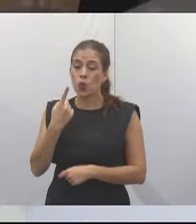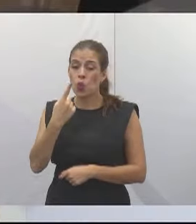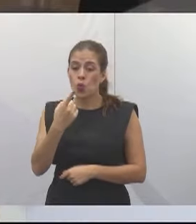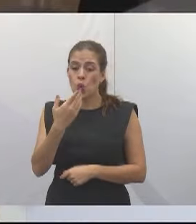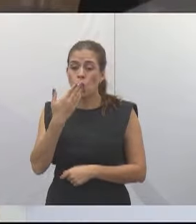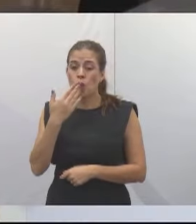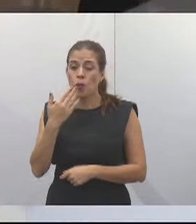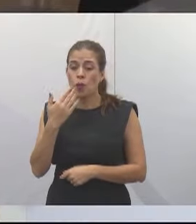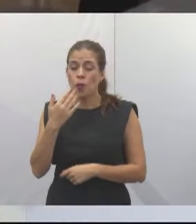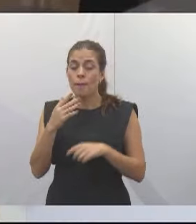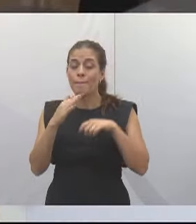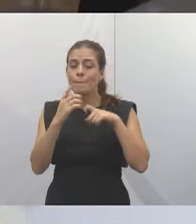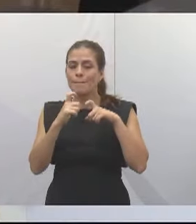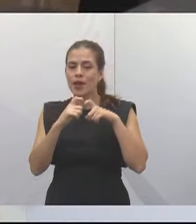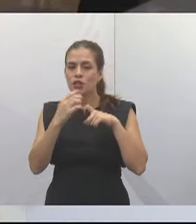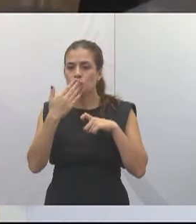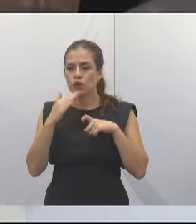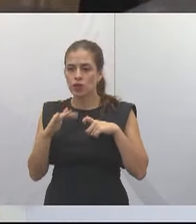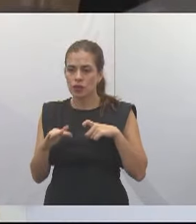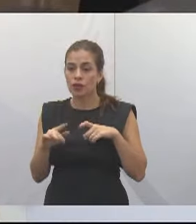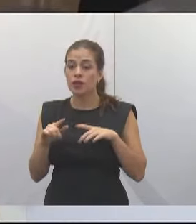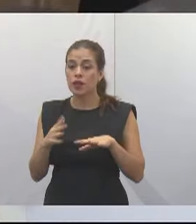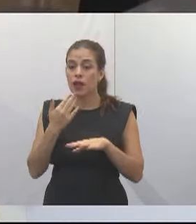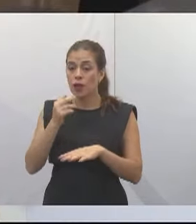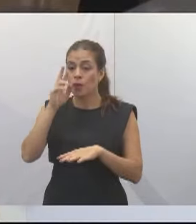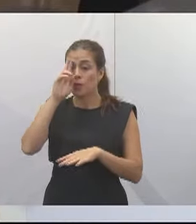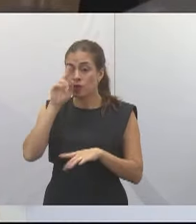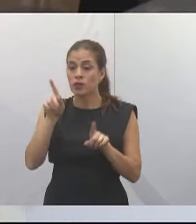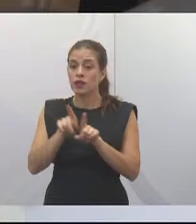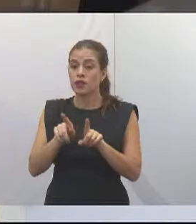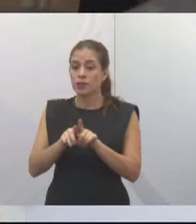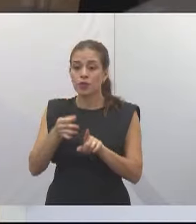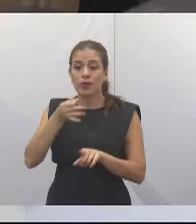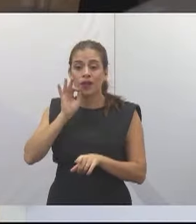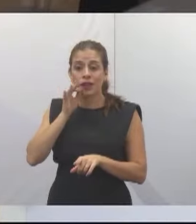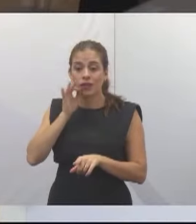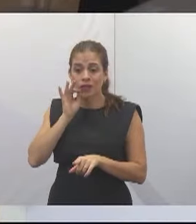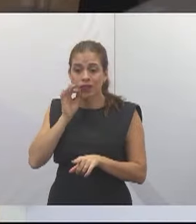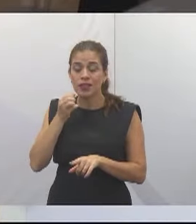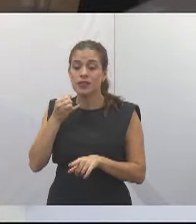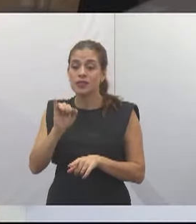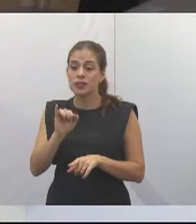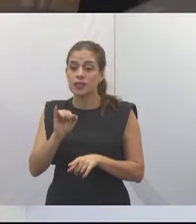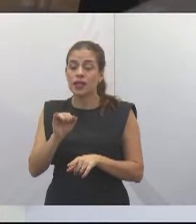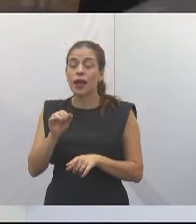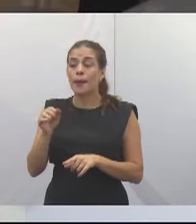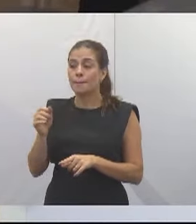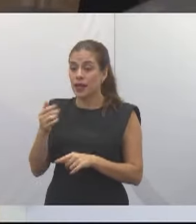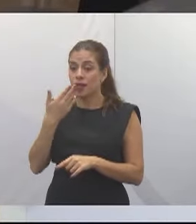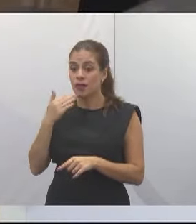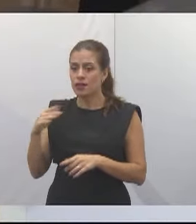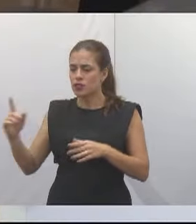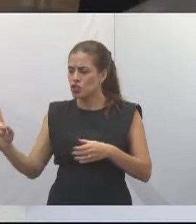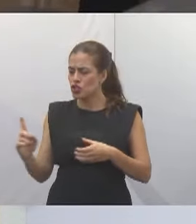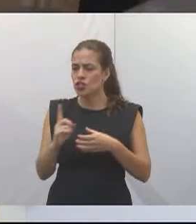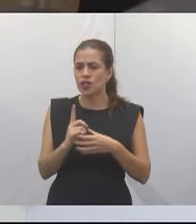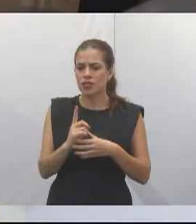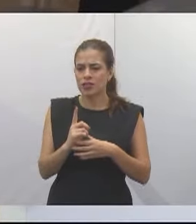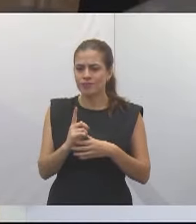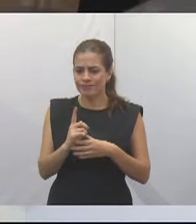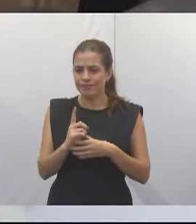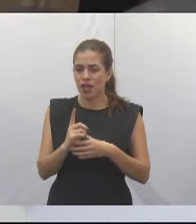ele almoça, esse pediatra toma café. Se chegar uma criança passando mal, o clínico que está lá na unidade é óbvio que não vai deixar